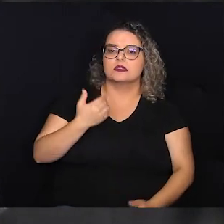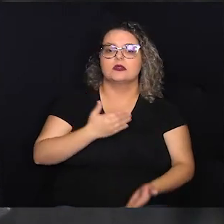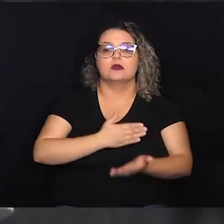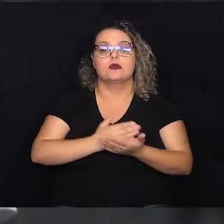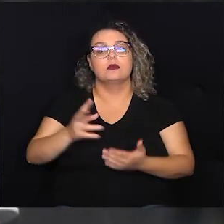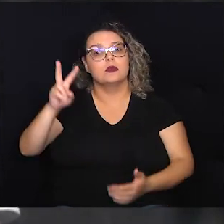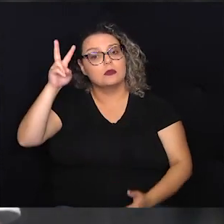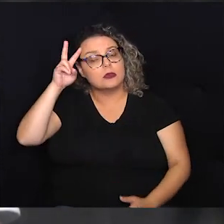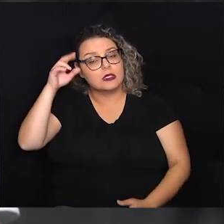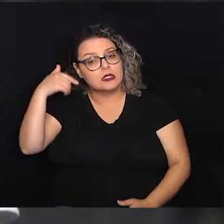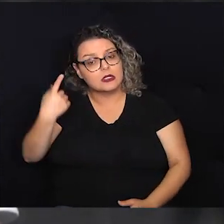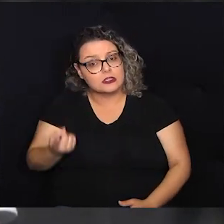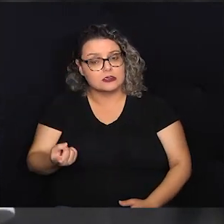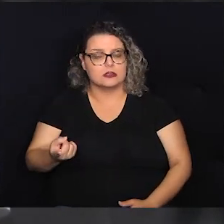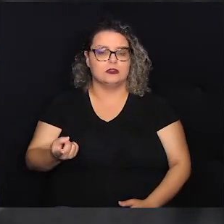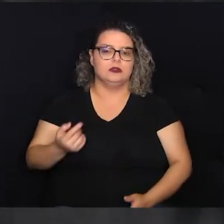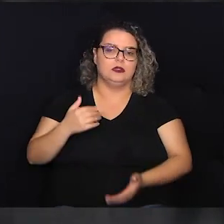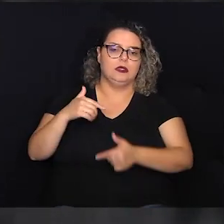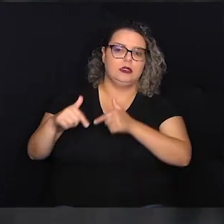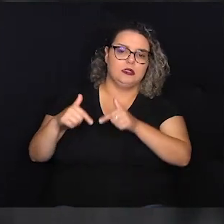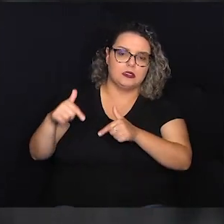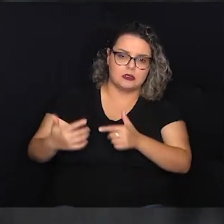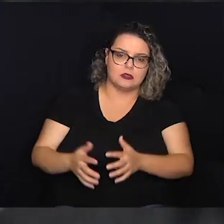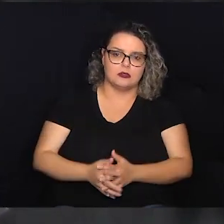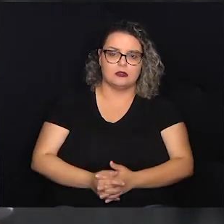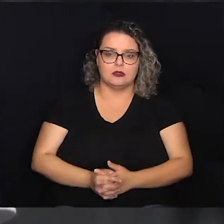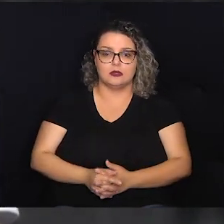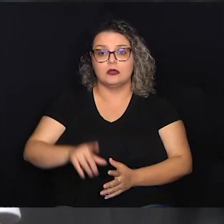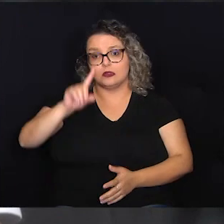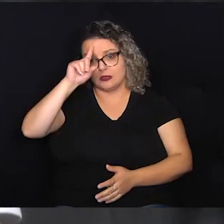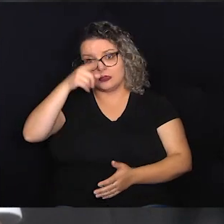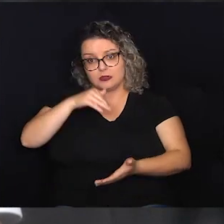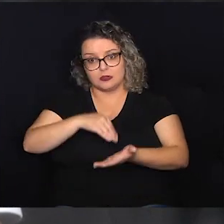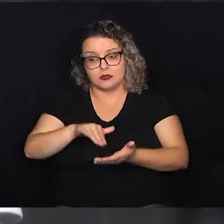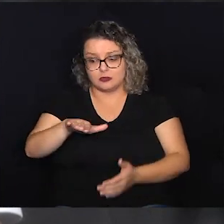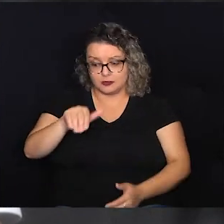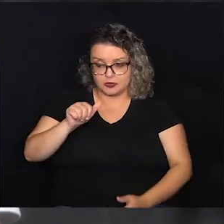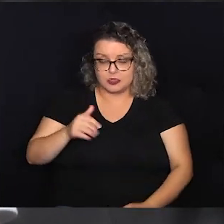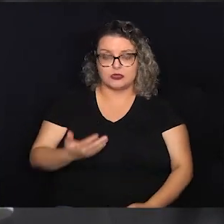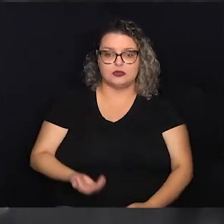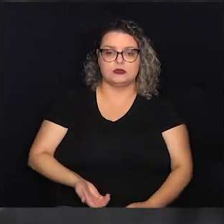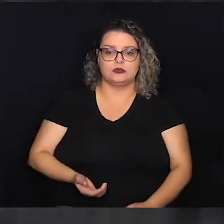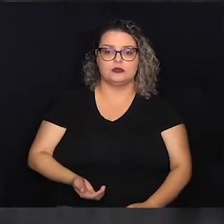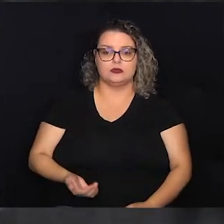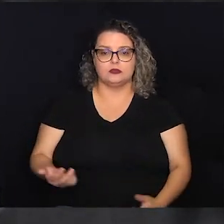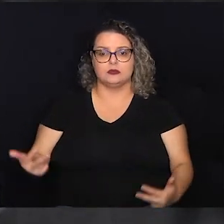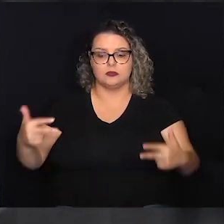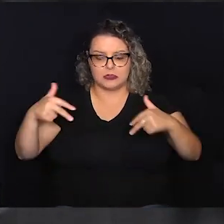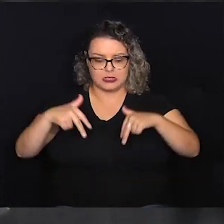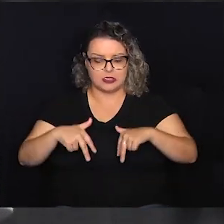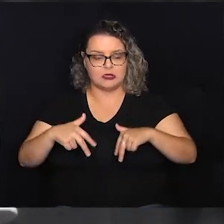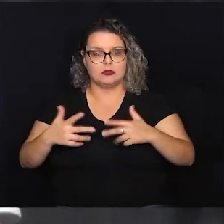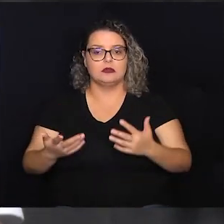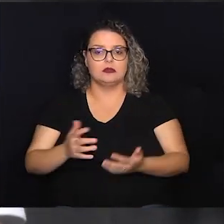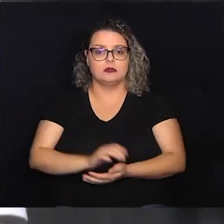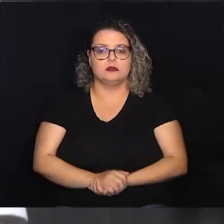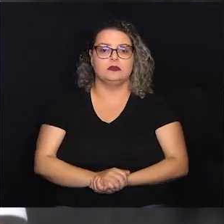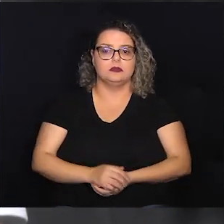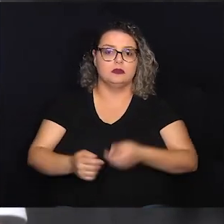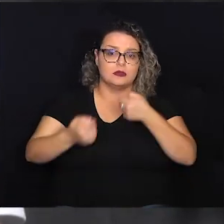demais. Isso foi numa sexta-feira e que eu começaria na segunda. E quando o dono do escritório me